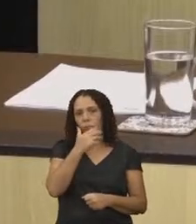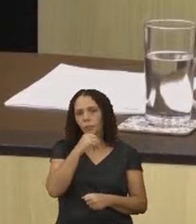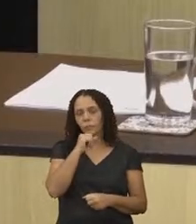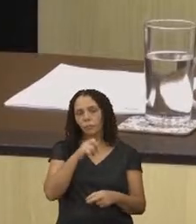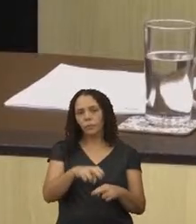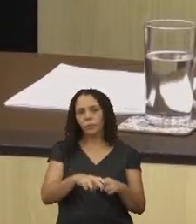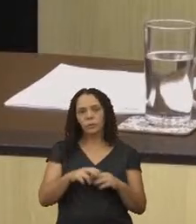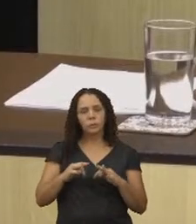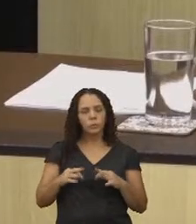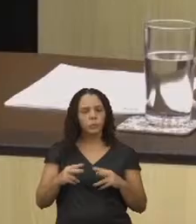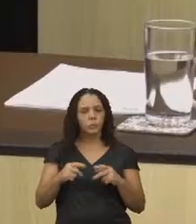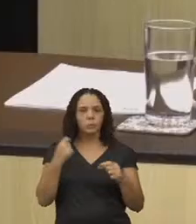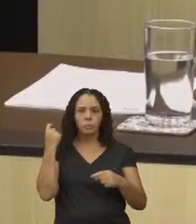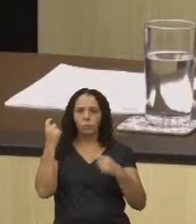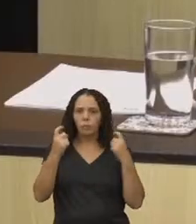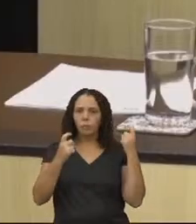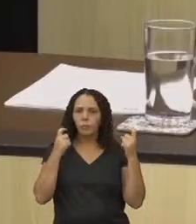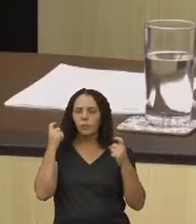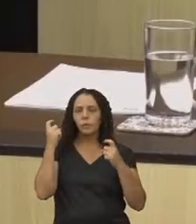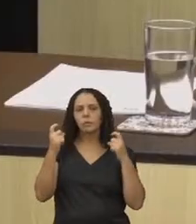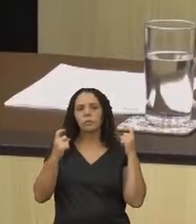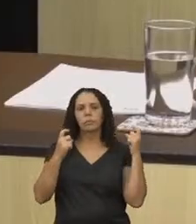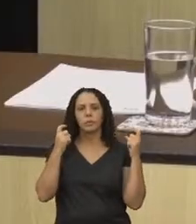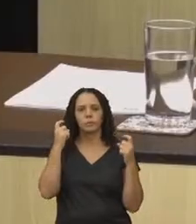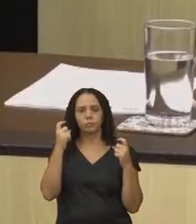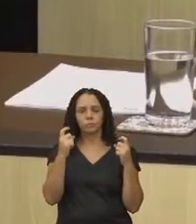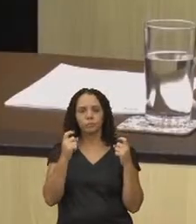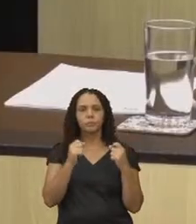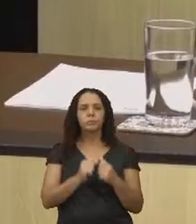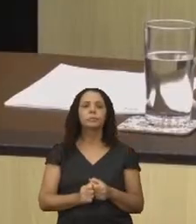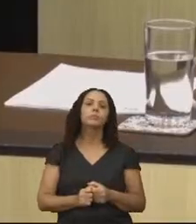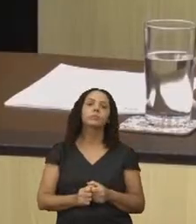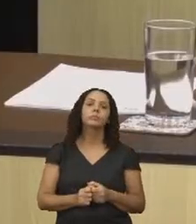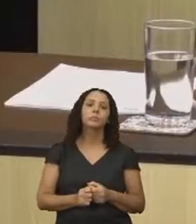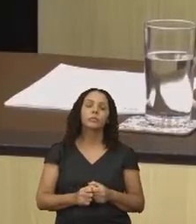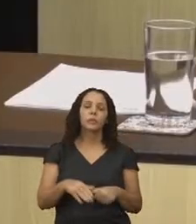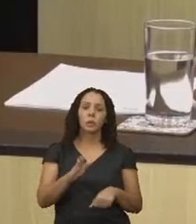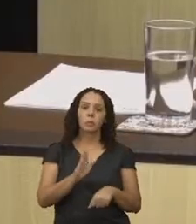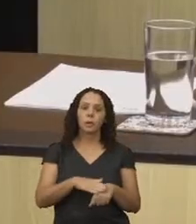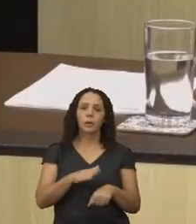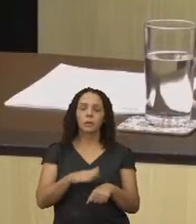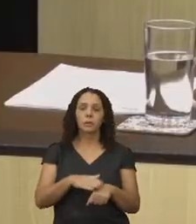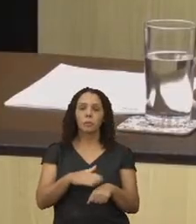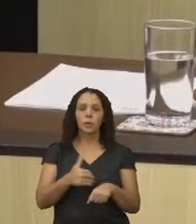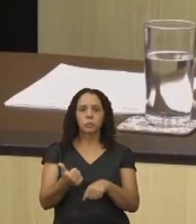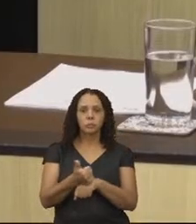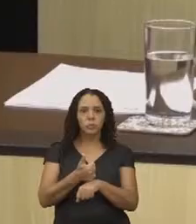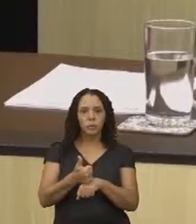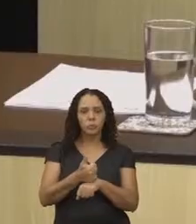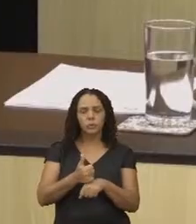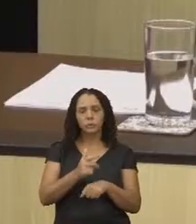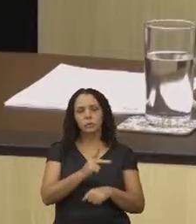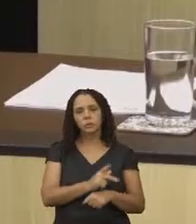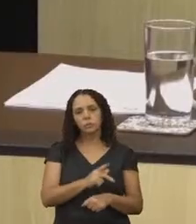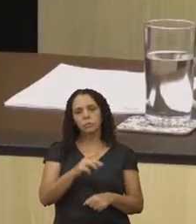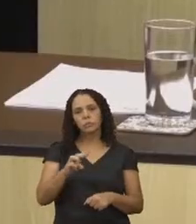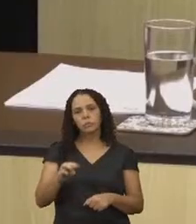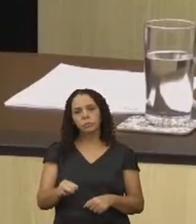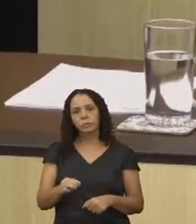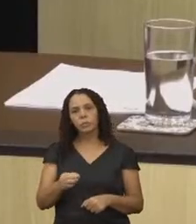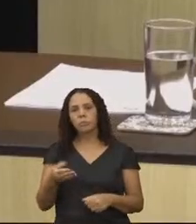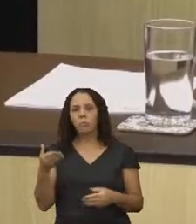preocupação a todos que circulam no entorno do local. A intensificação do patrulhamento da Polícia Militar